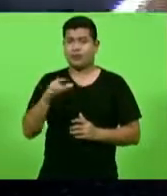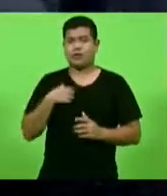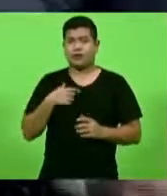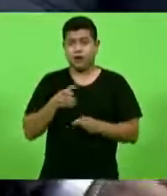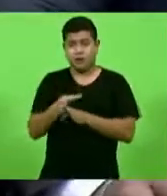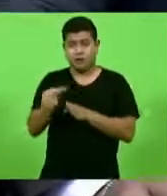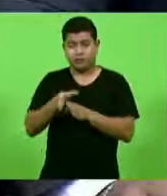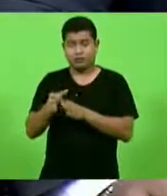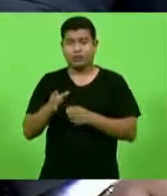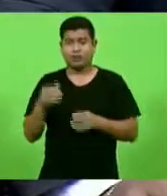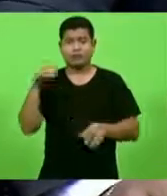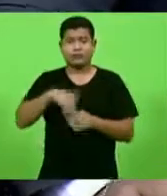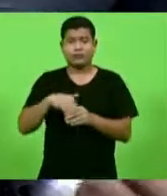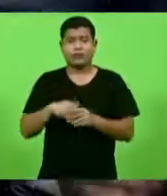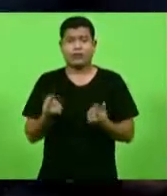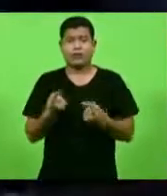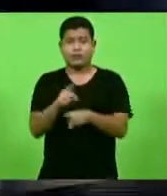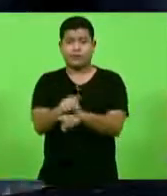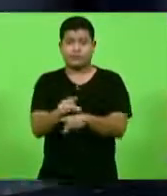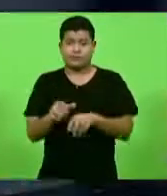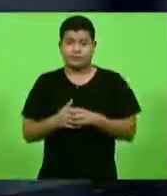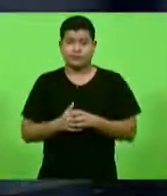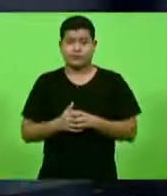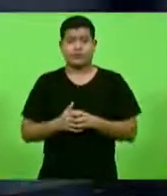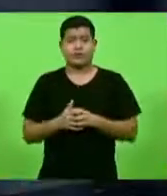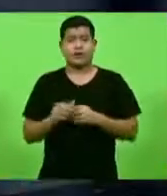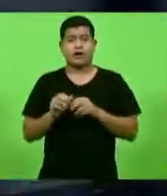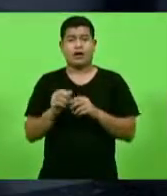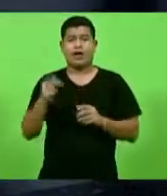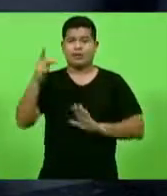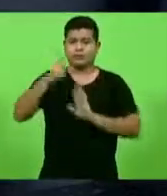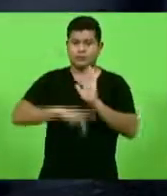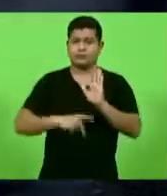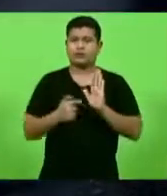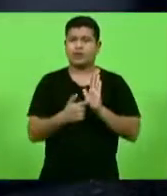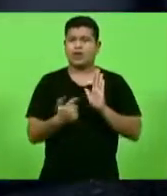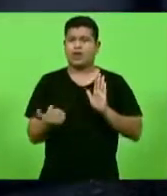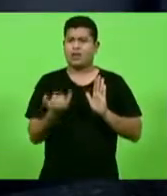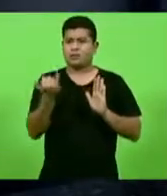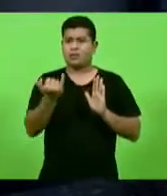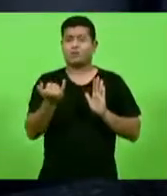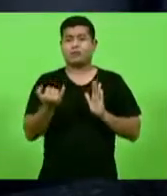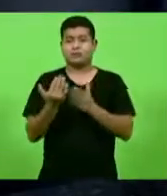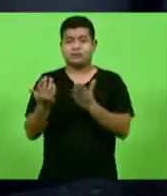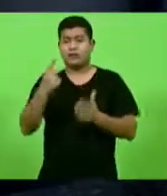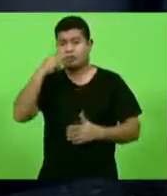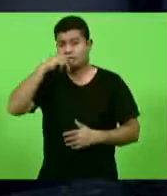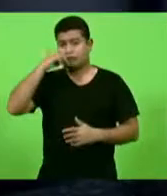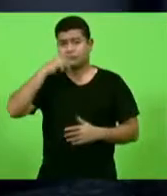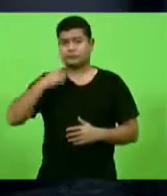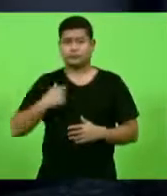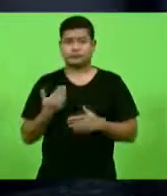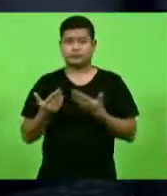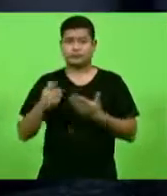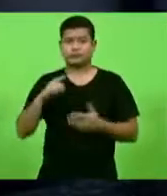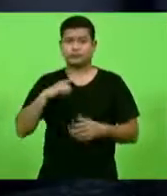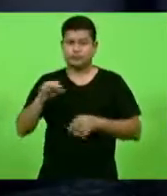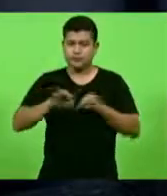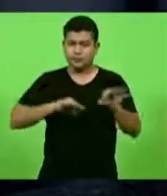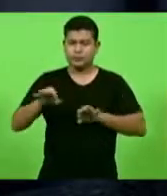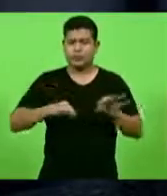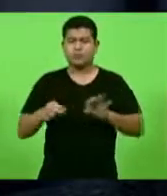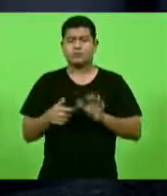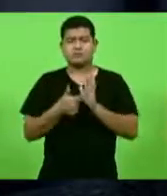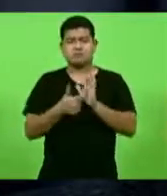conta essa questão. Não que o projeto não mereça, e não que o deputado Kennedy não tenha feito com a melhor das